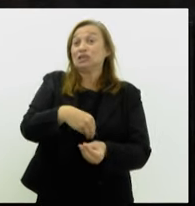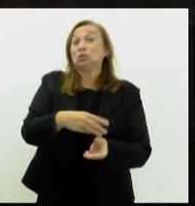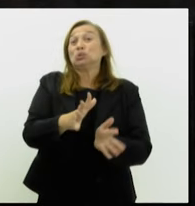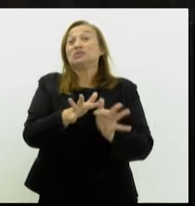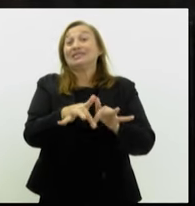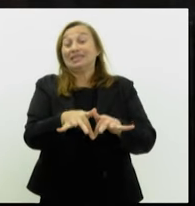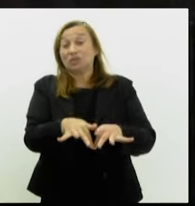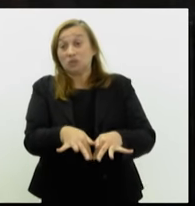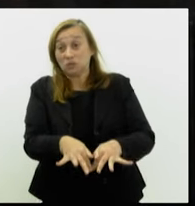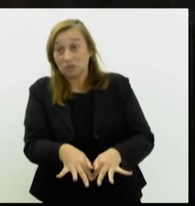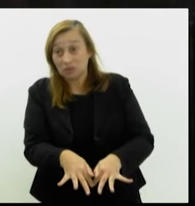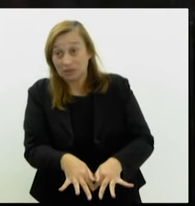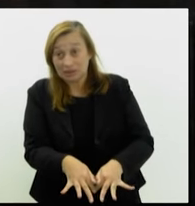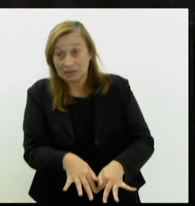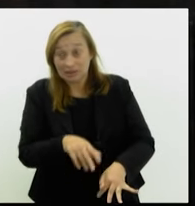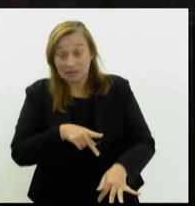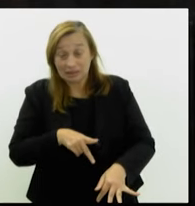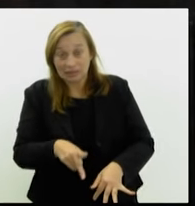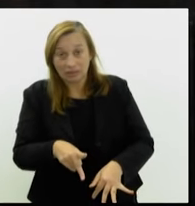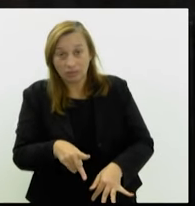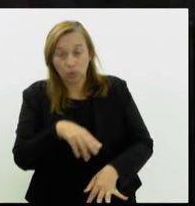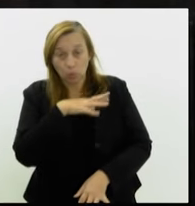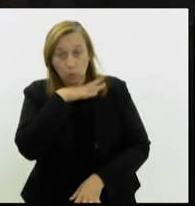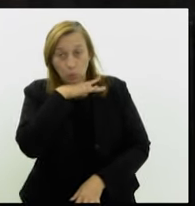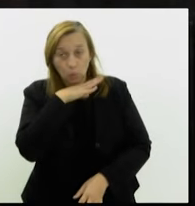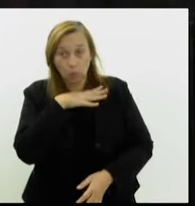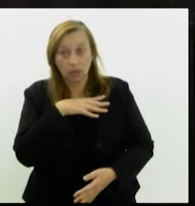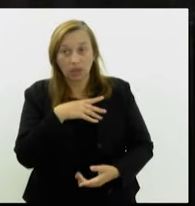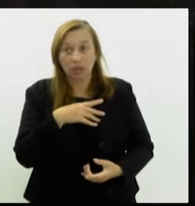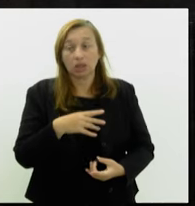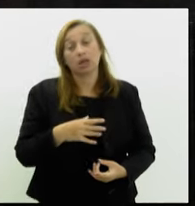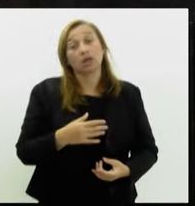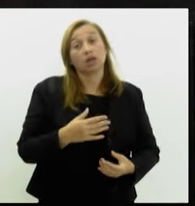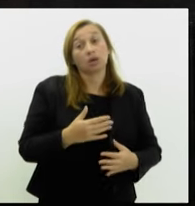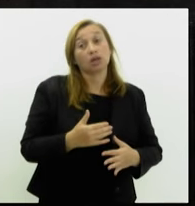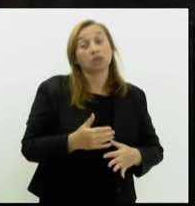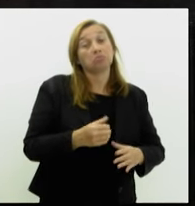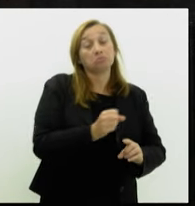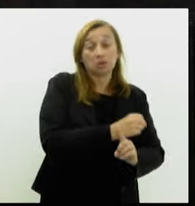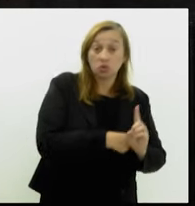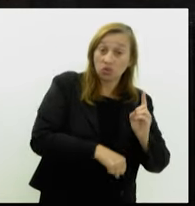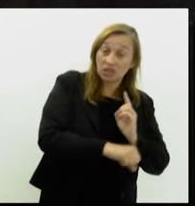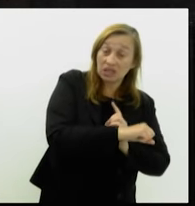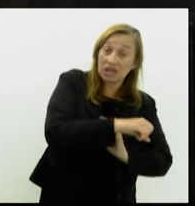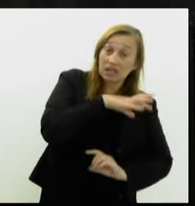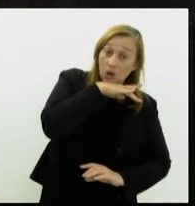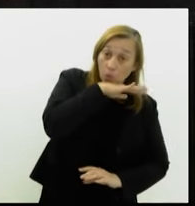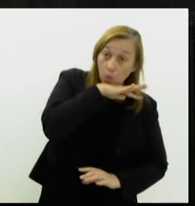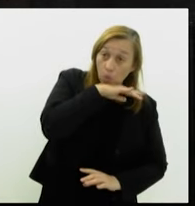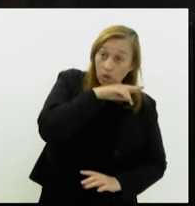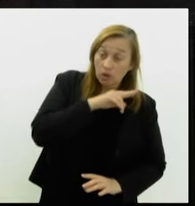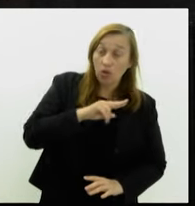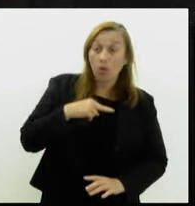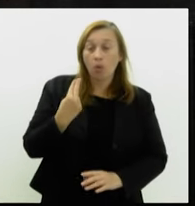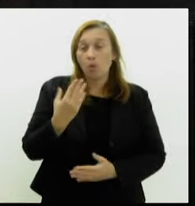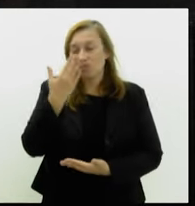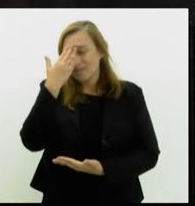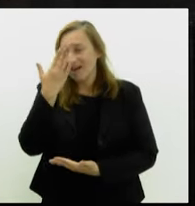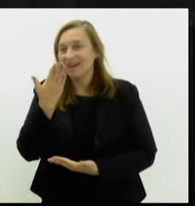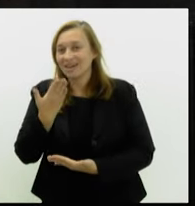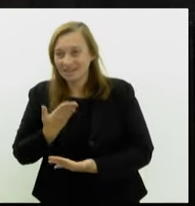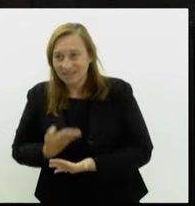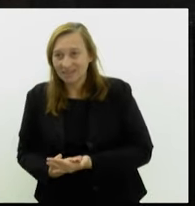final é sempre trágico, quer seja para a sociedade, quer seja para a